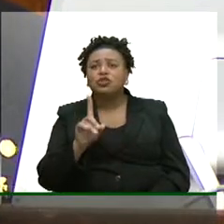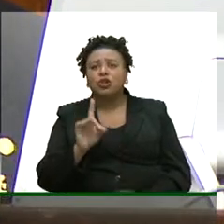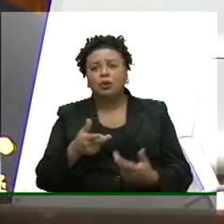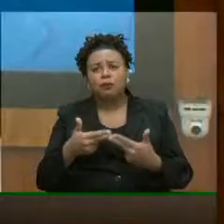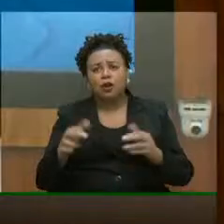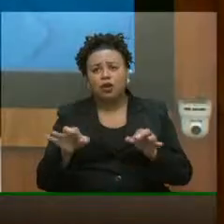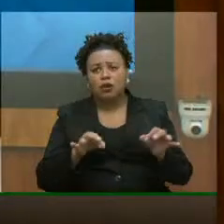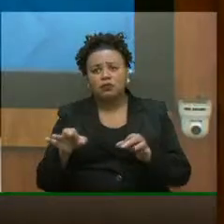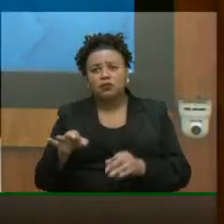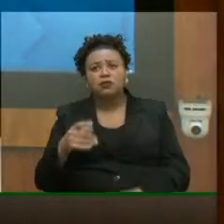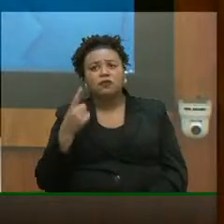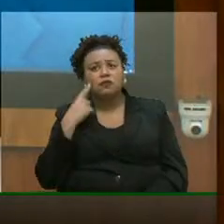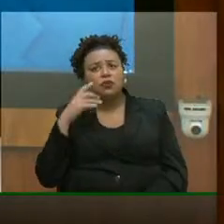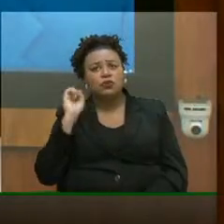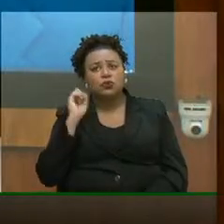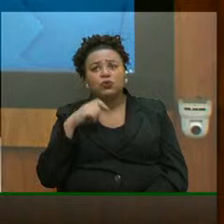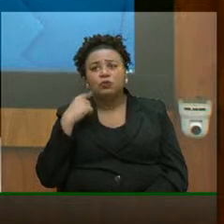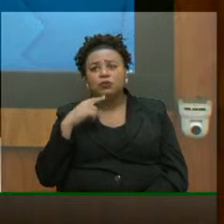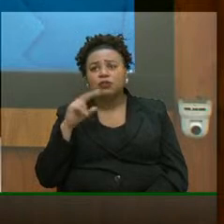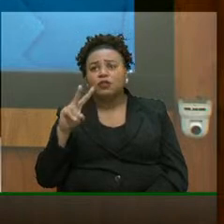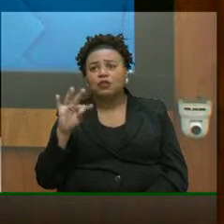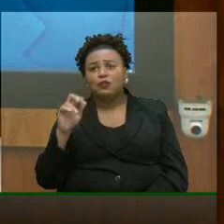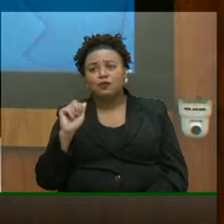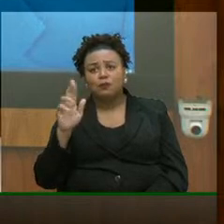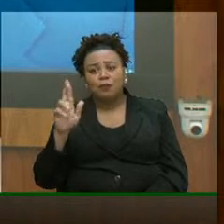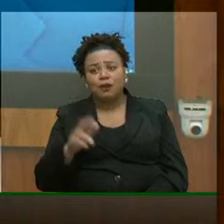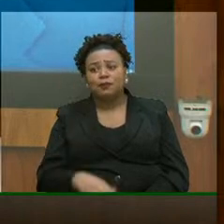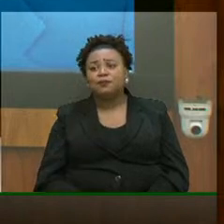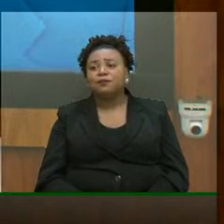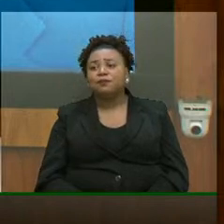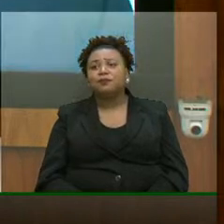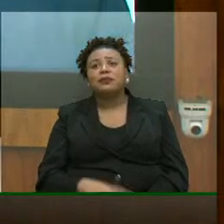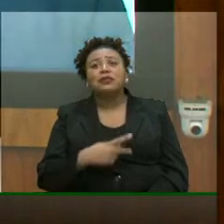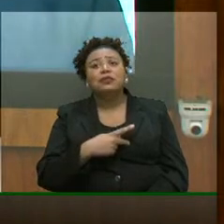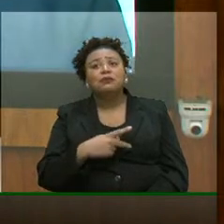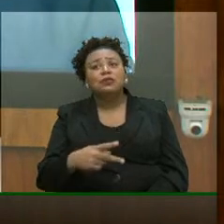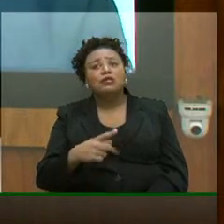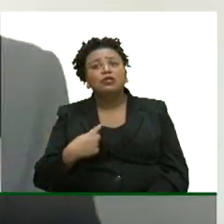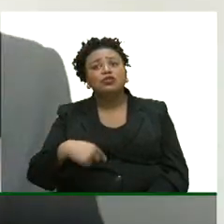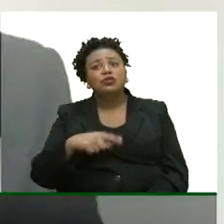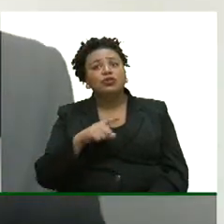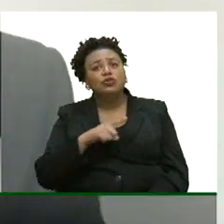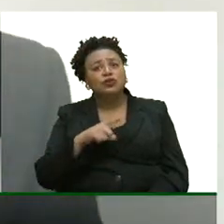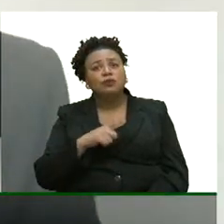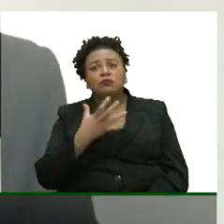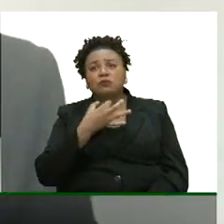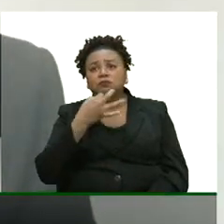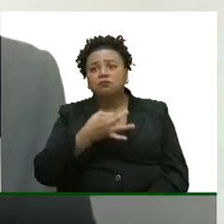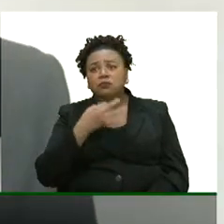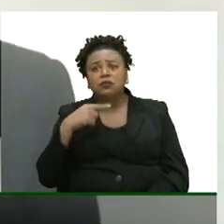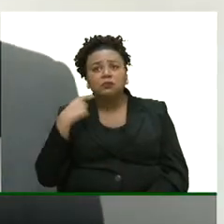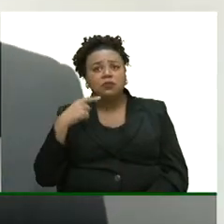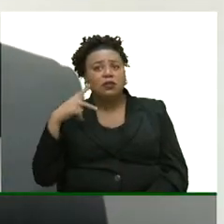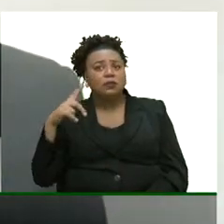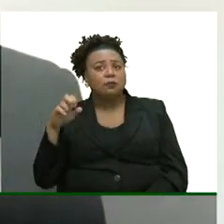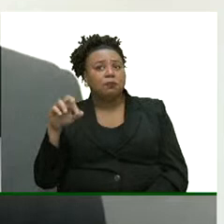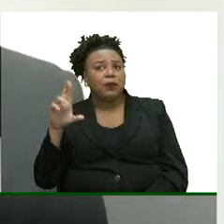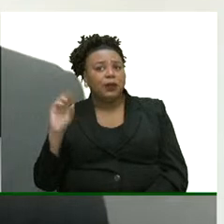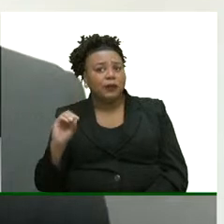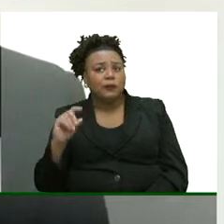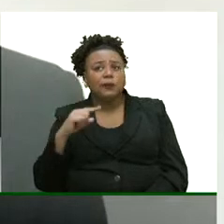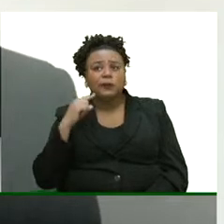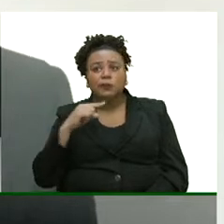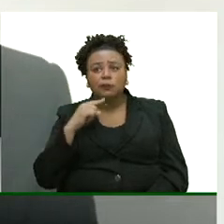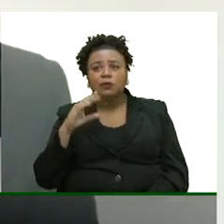ordem. Ouço o deputado Vilmar Zanquim, questão de ordem. Presidente, nós tivemos a manifestação do deputado Pedro Pereira,